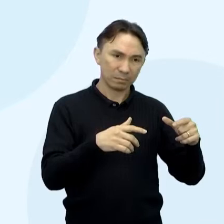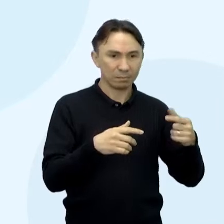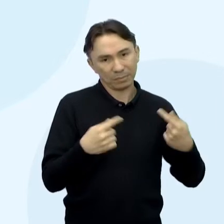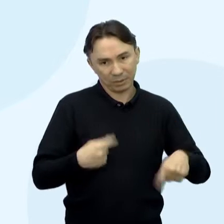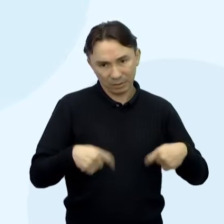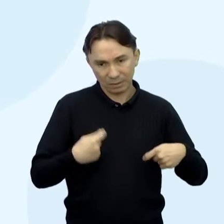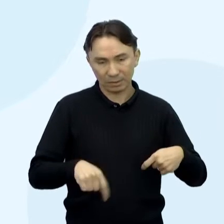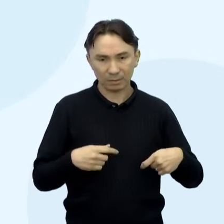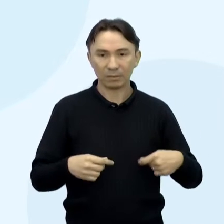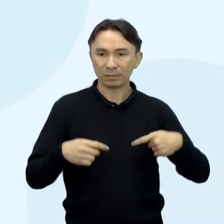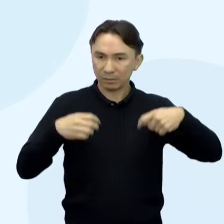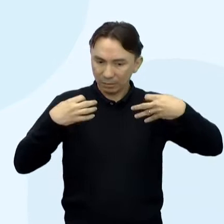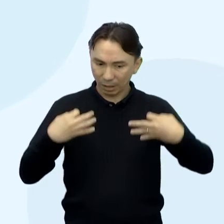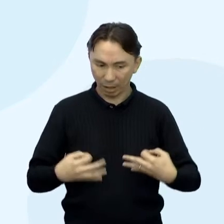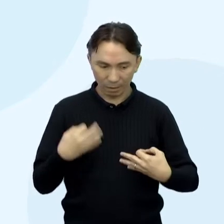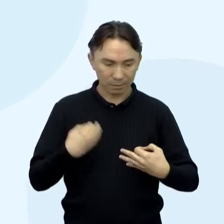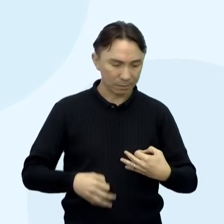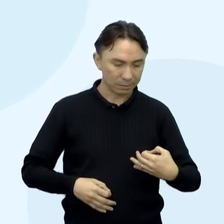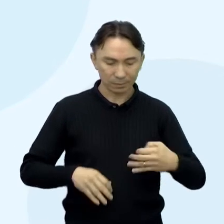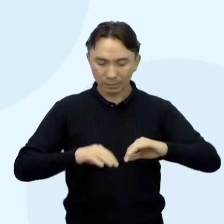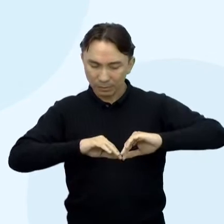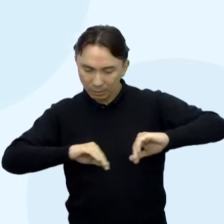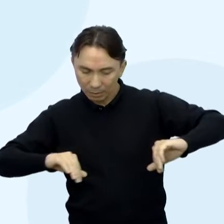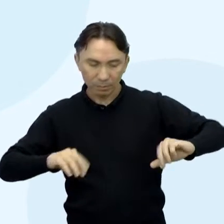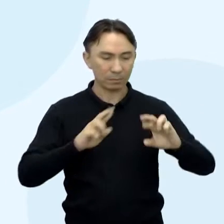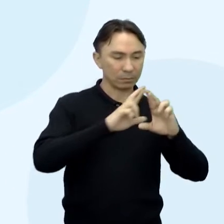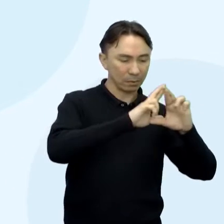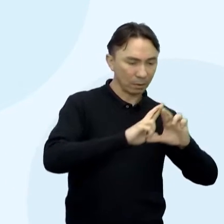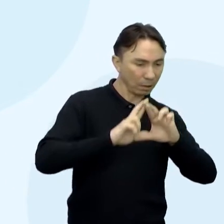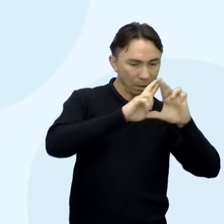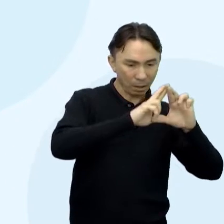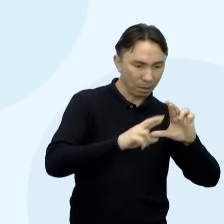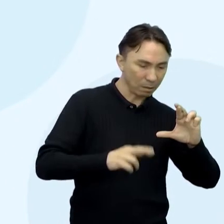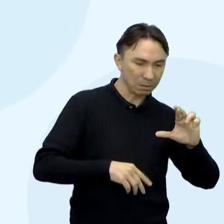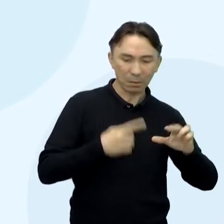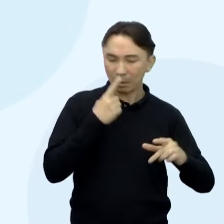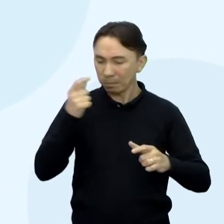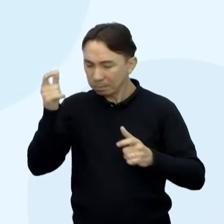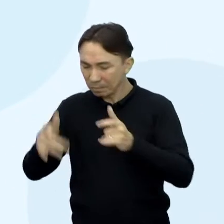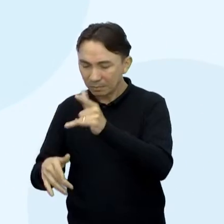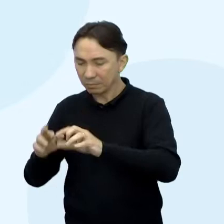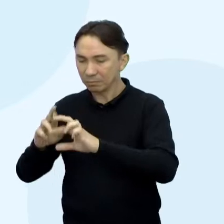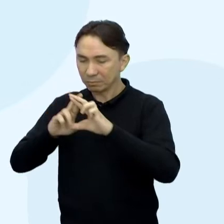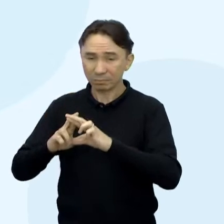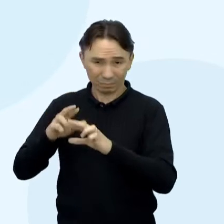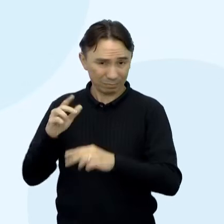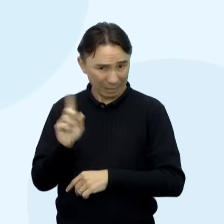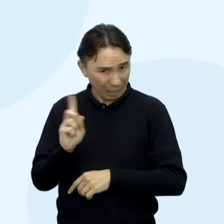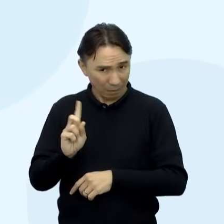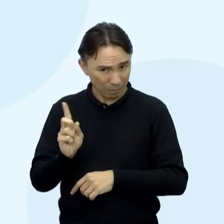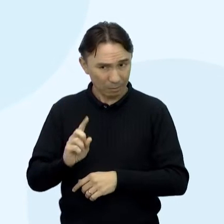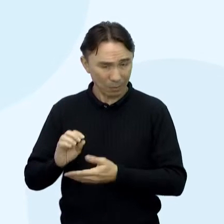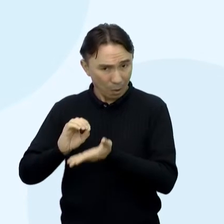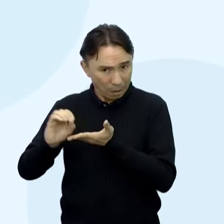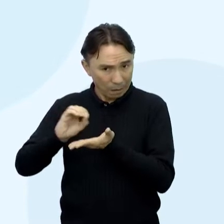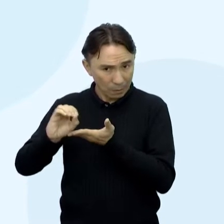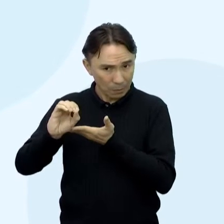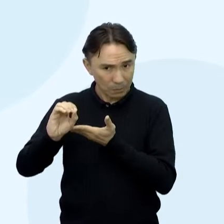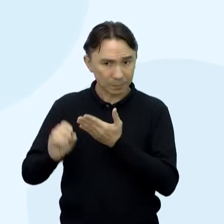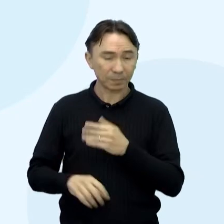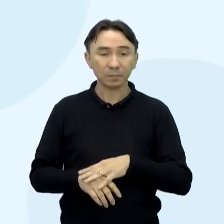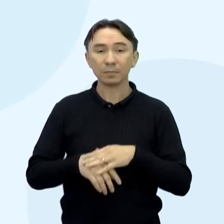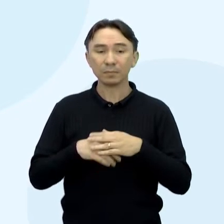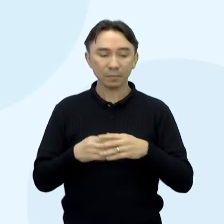o seu lixo ali que pode ser reciclado do que é o lixo orgânico que você não vai conseguir reciclar, né? Ou ele já vai direto para